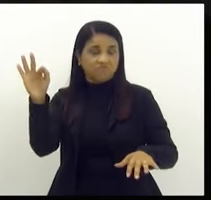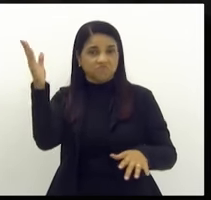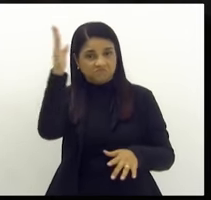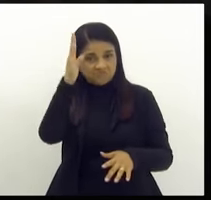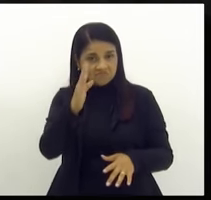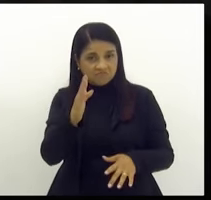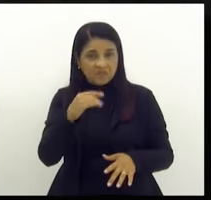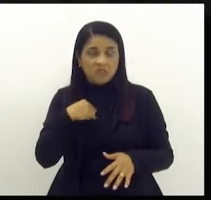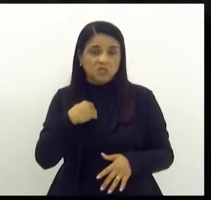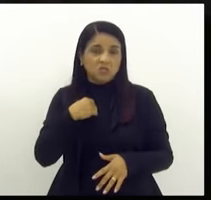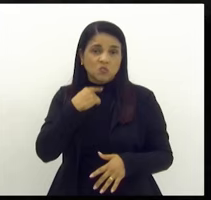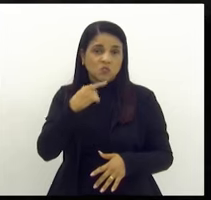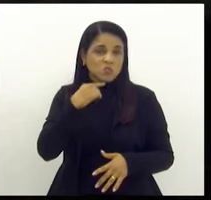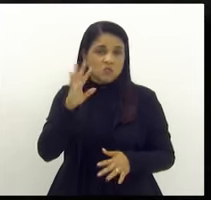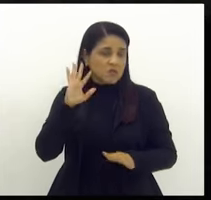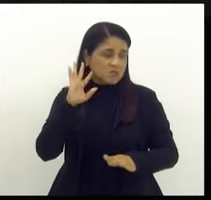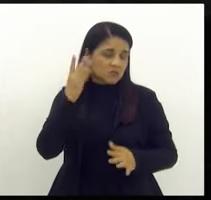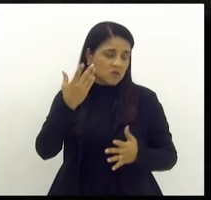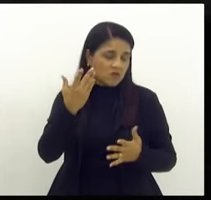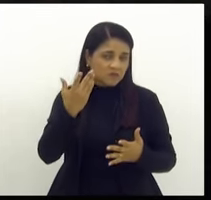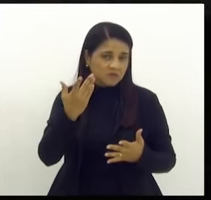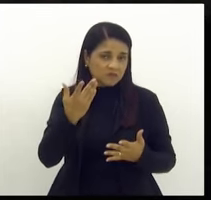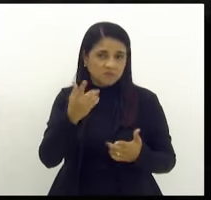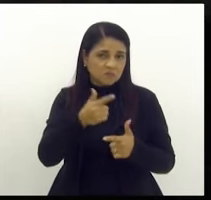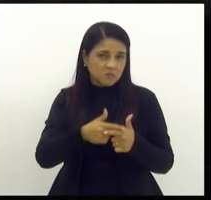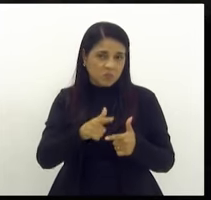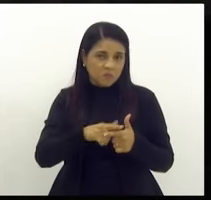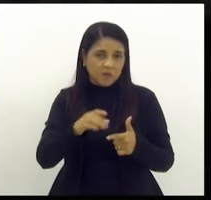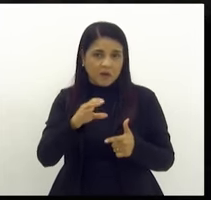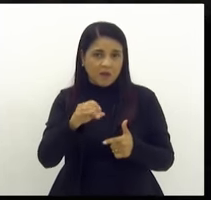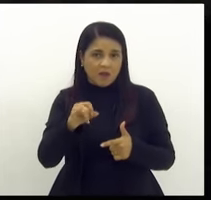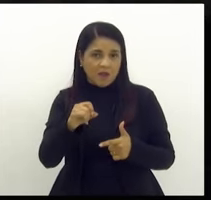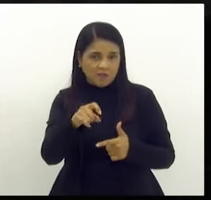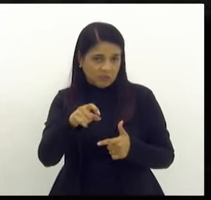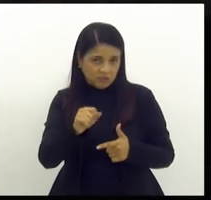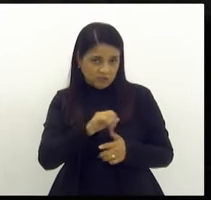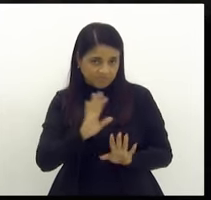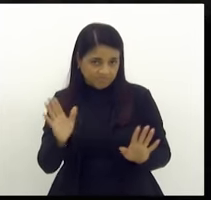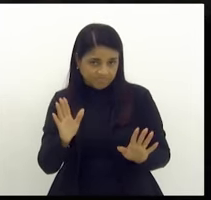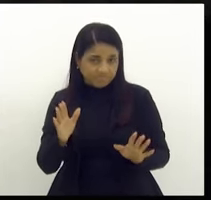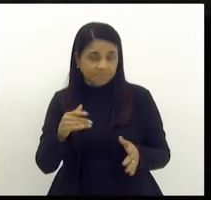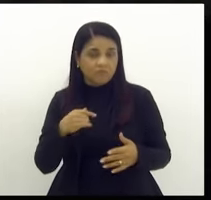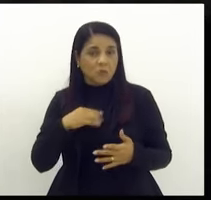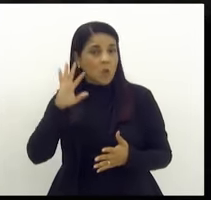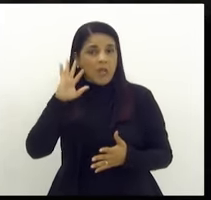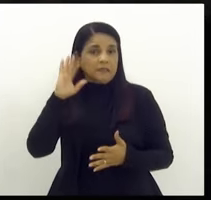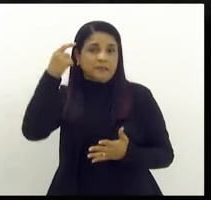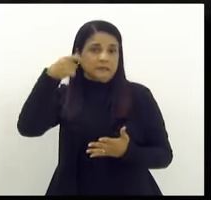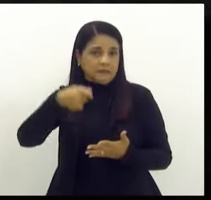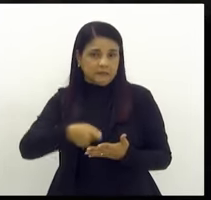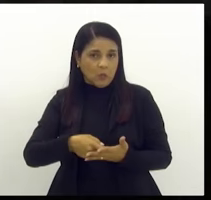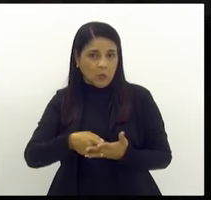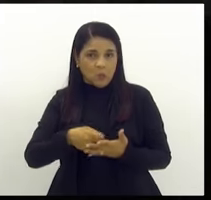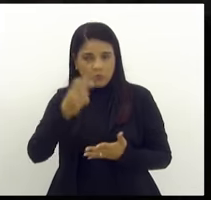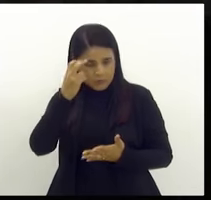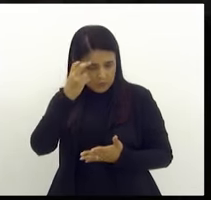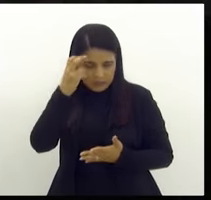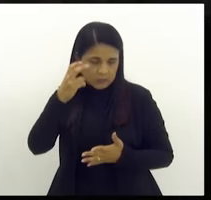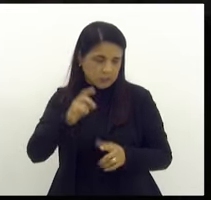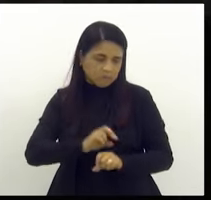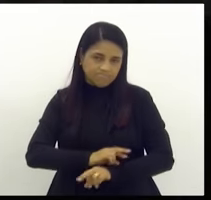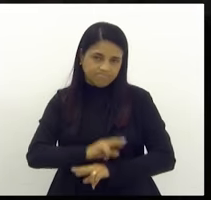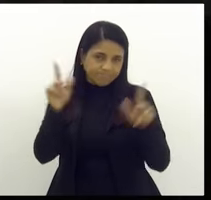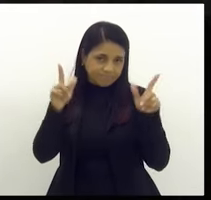de caixa não resolve nenhum problema de caixa então também não é uma decisão inteligente